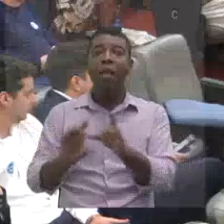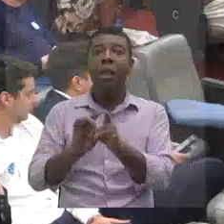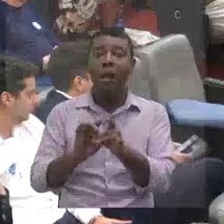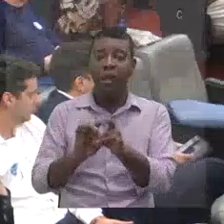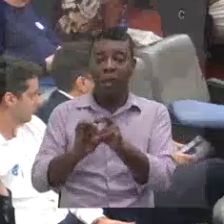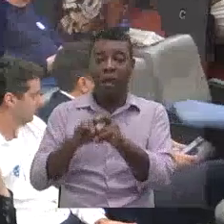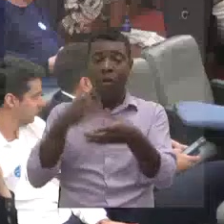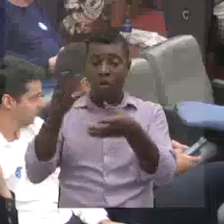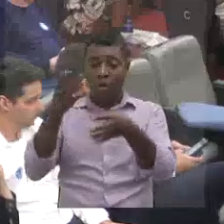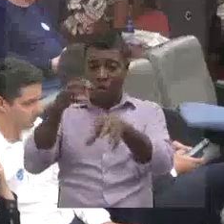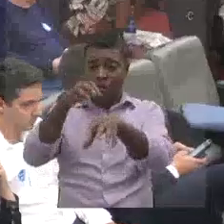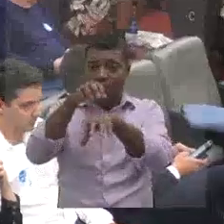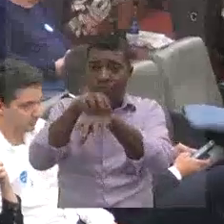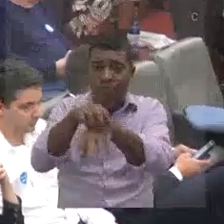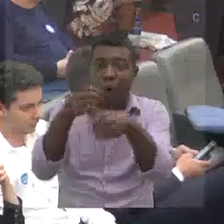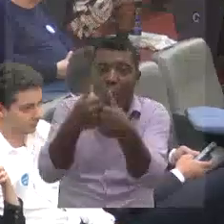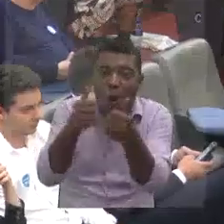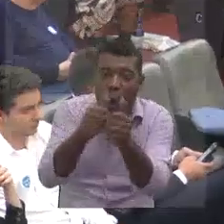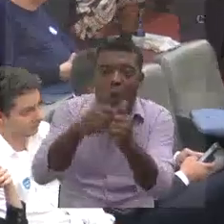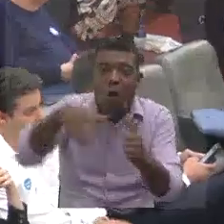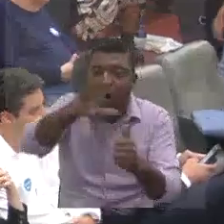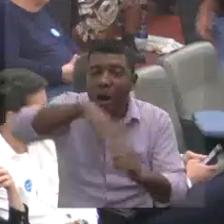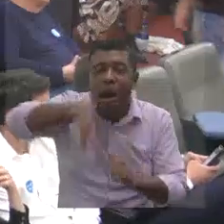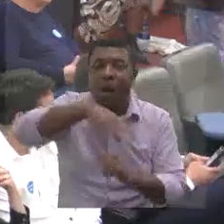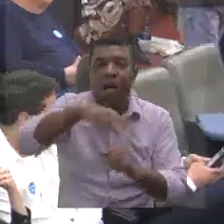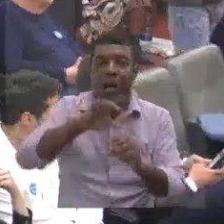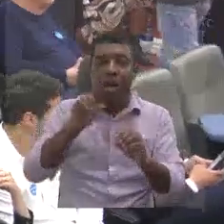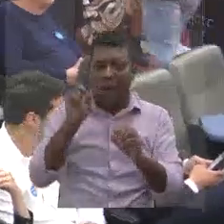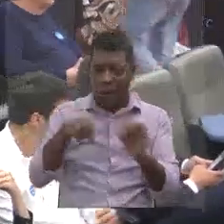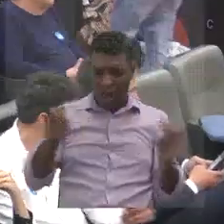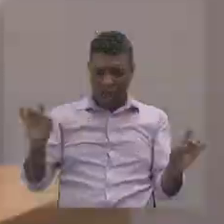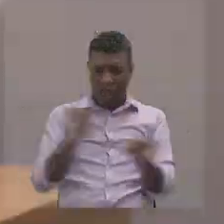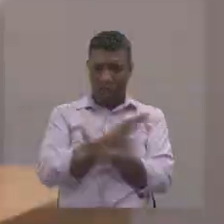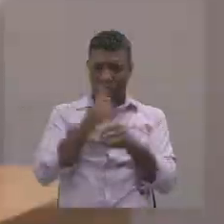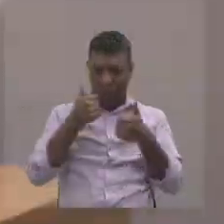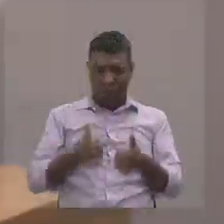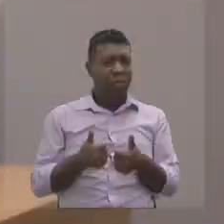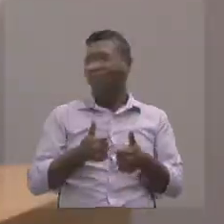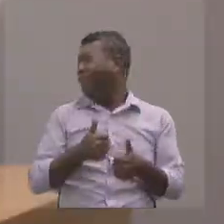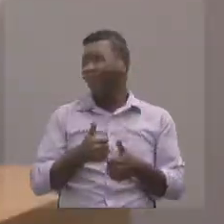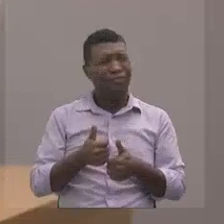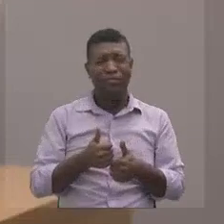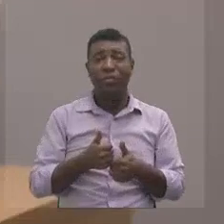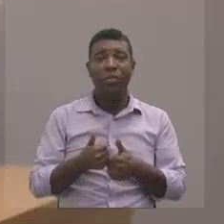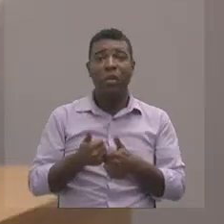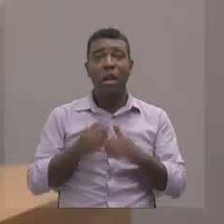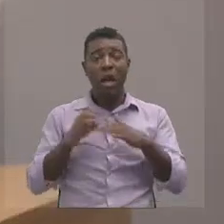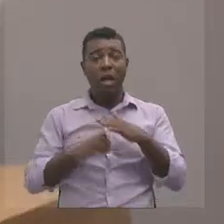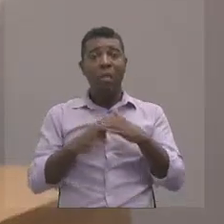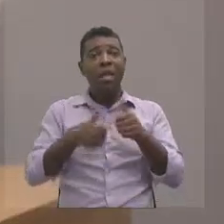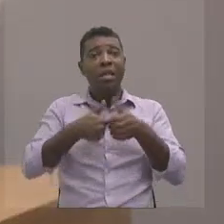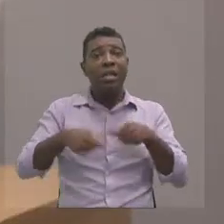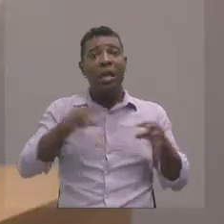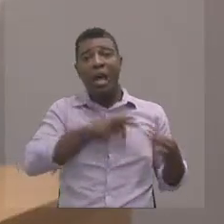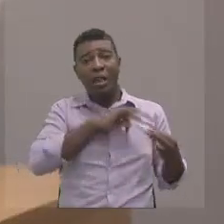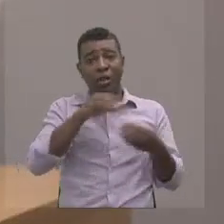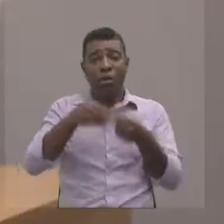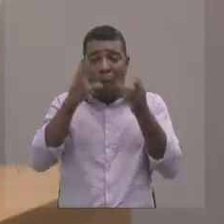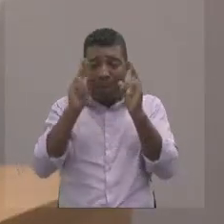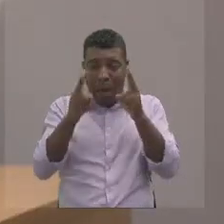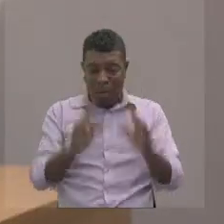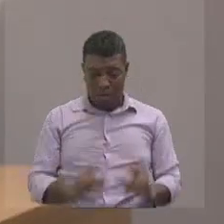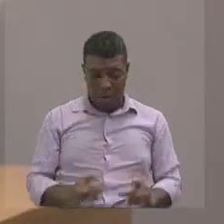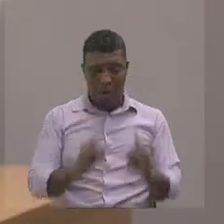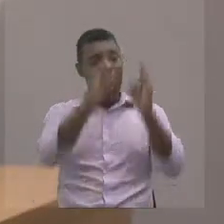pegar as empresas de ônibus aqui de Belo Horizonte elas estão localizadas no mesmo Edifício do Sindicato das